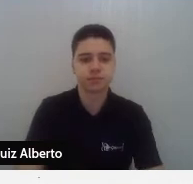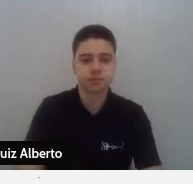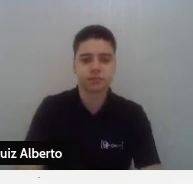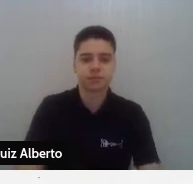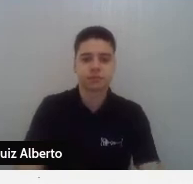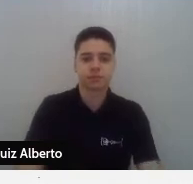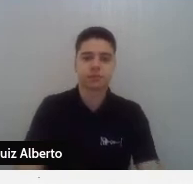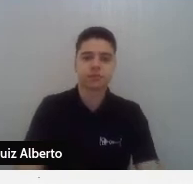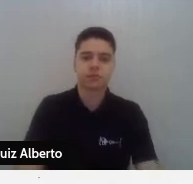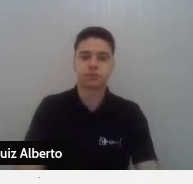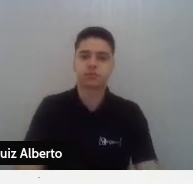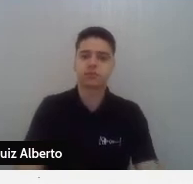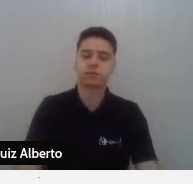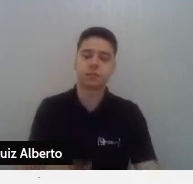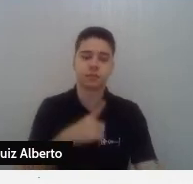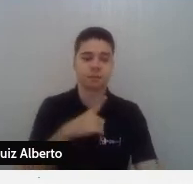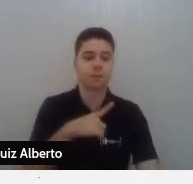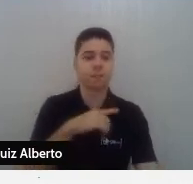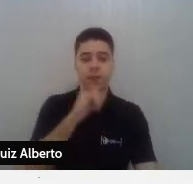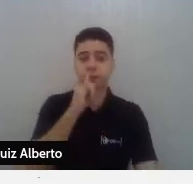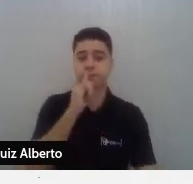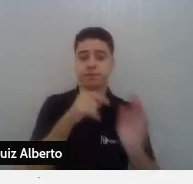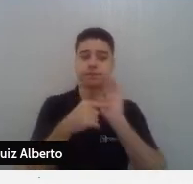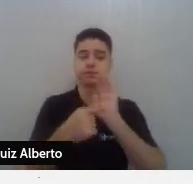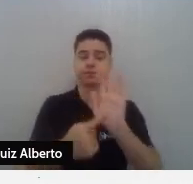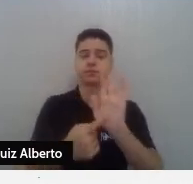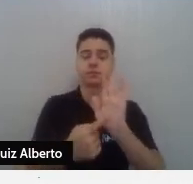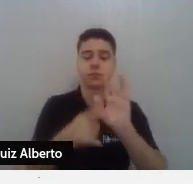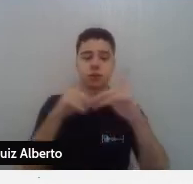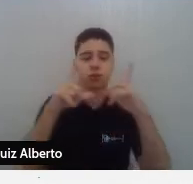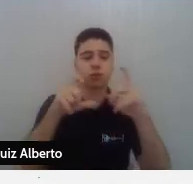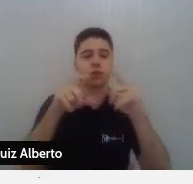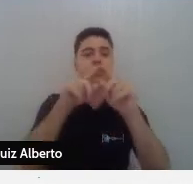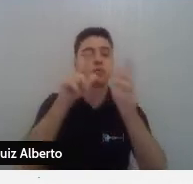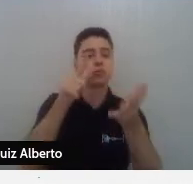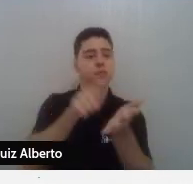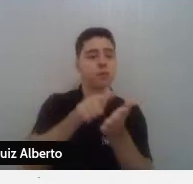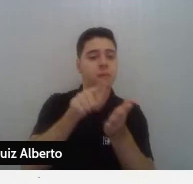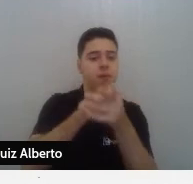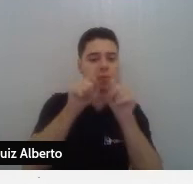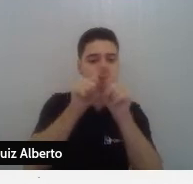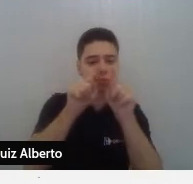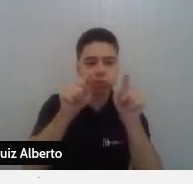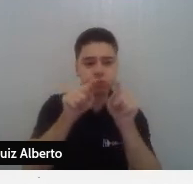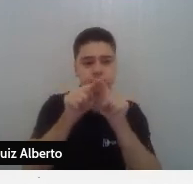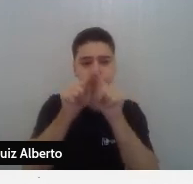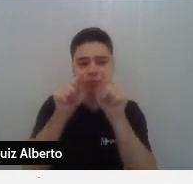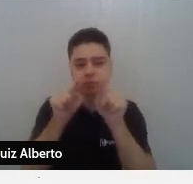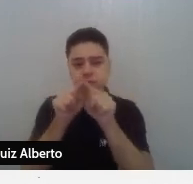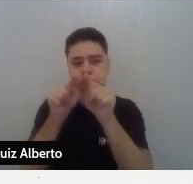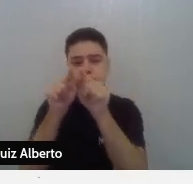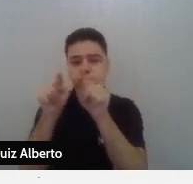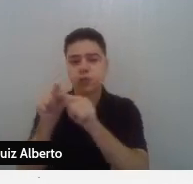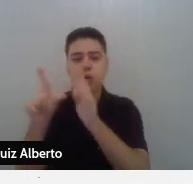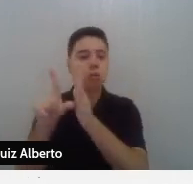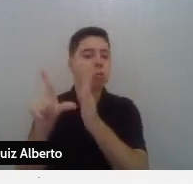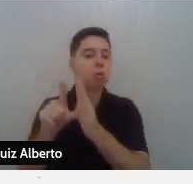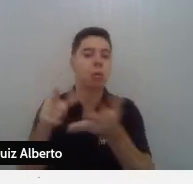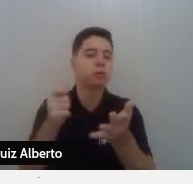Aqui eu tenho um exemplo do papel milimetrado, é um papel que é de fácil encontrar em qualquer